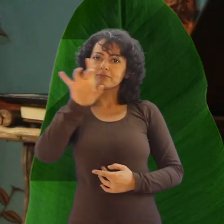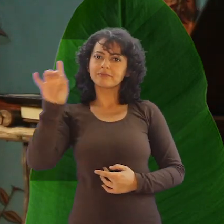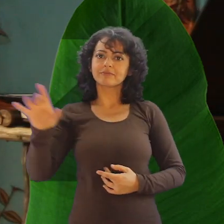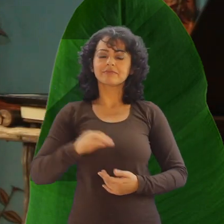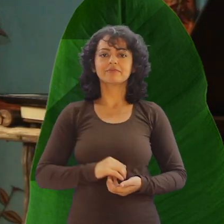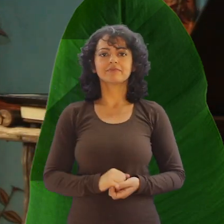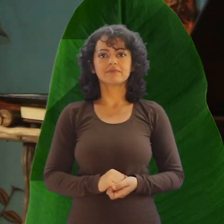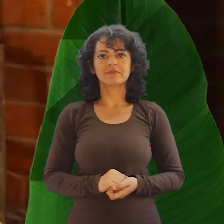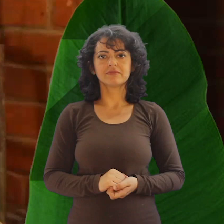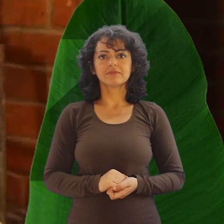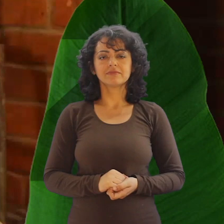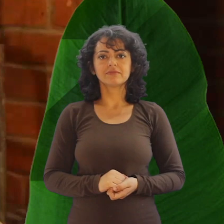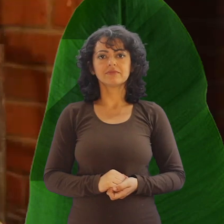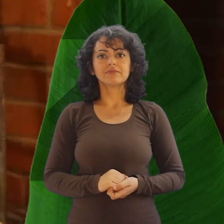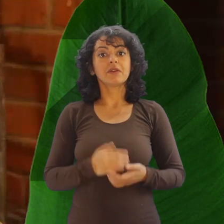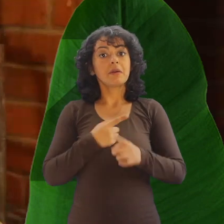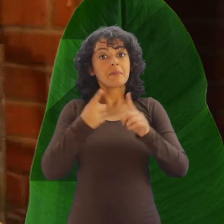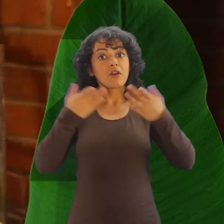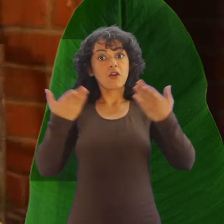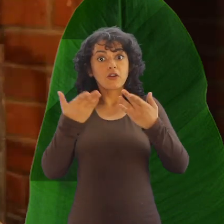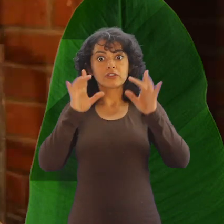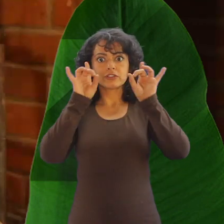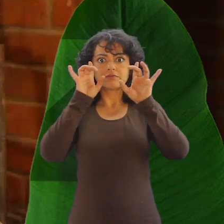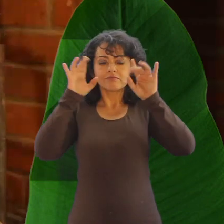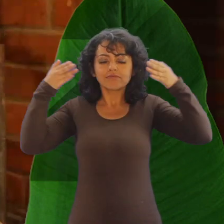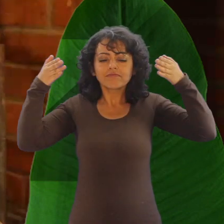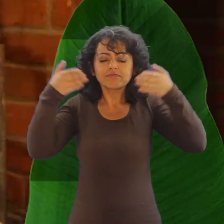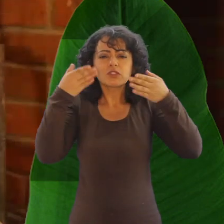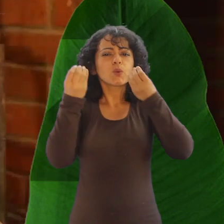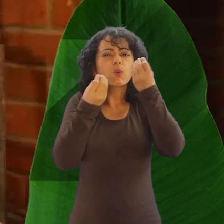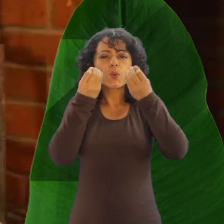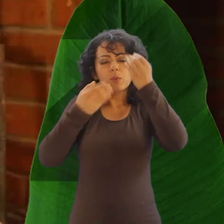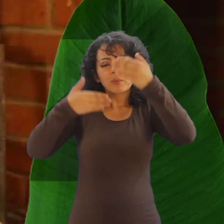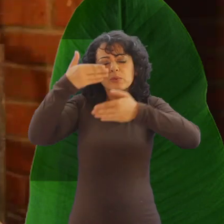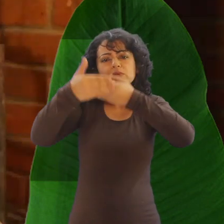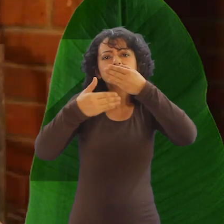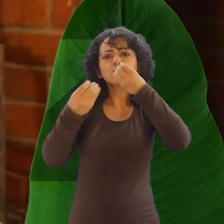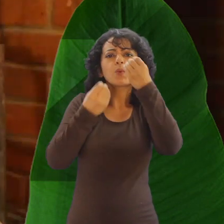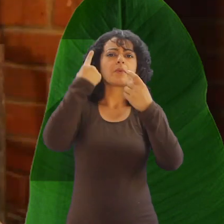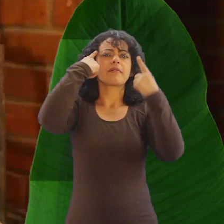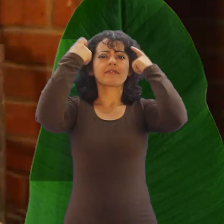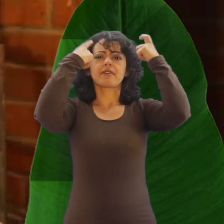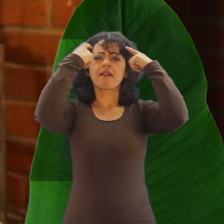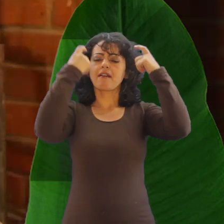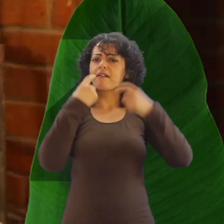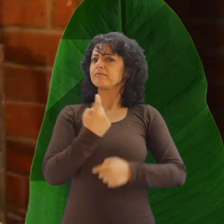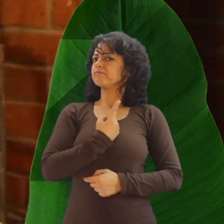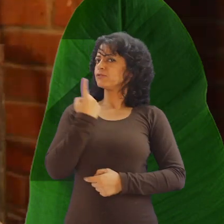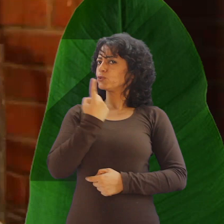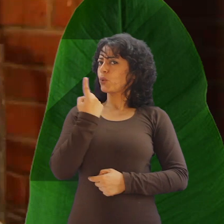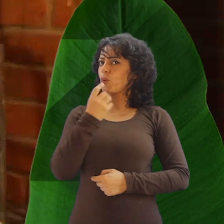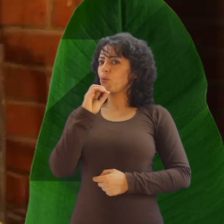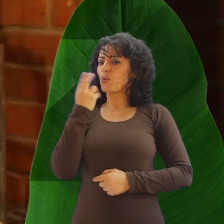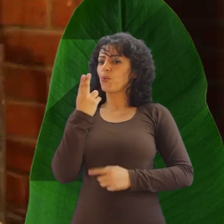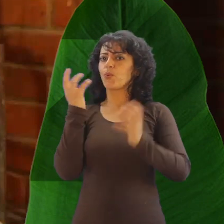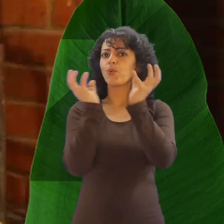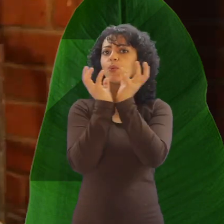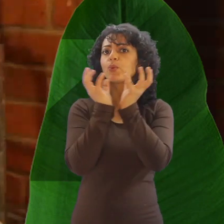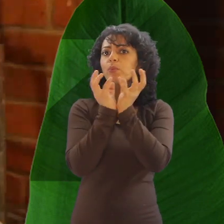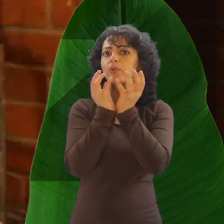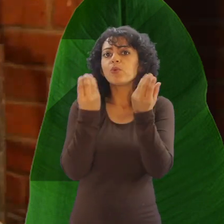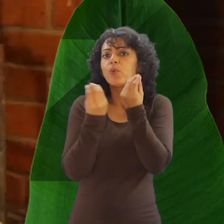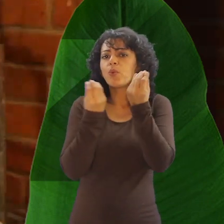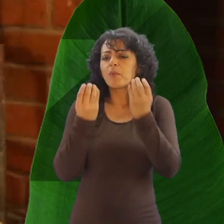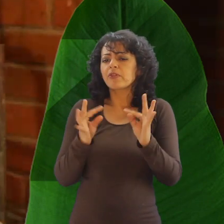cada sujeito. Mas aqui especificamente interessa essa dimensão do processo. Como que é criar em sozinho? Como que é criar em grupo?